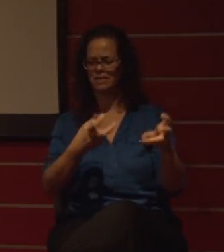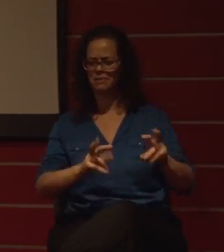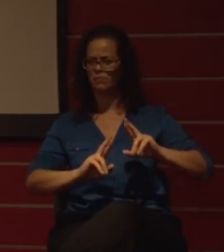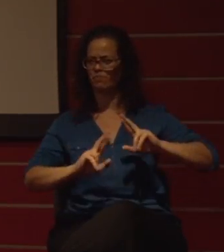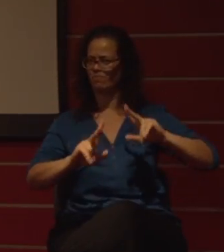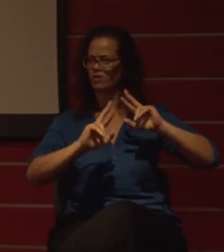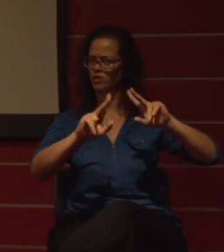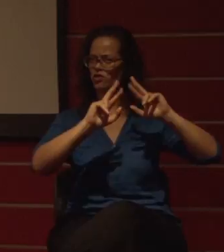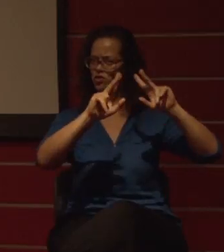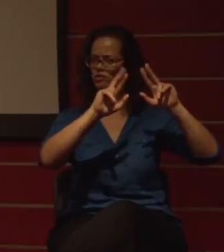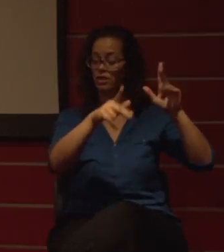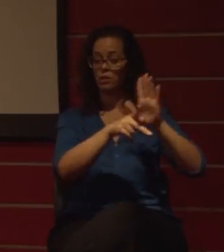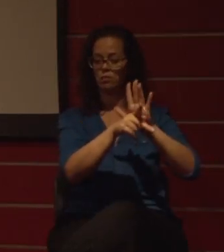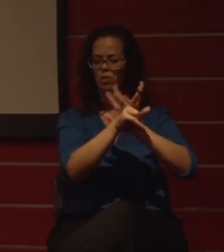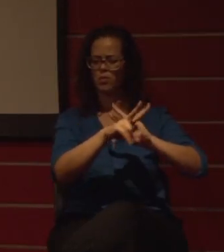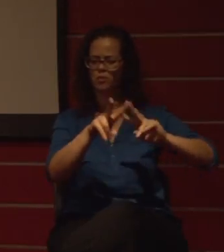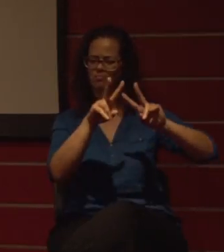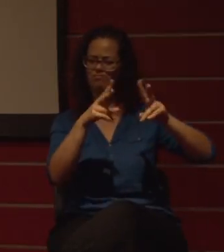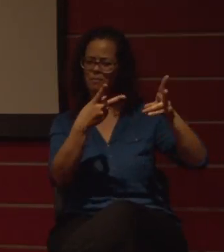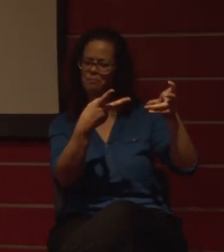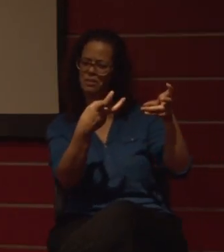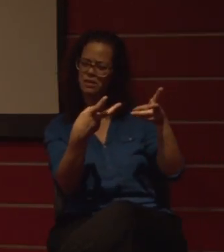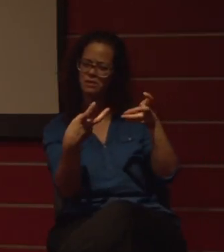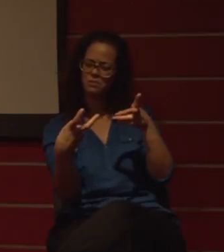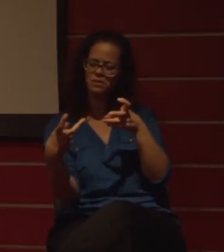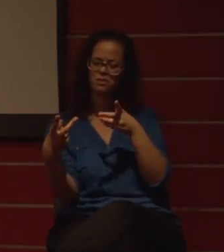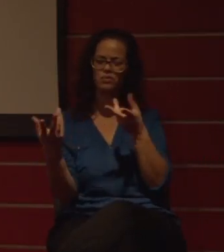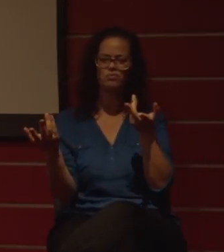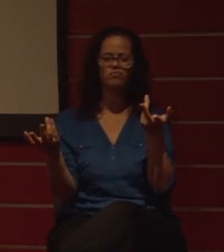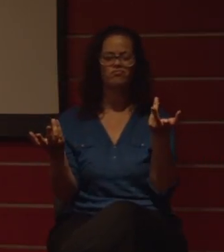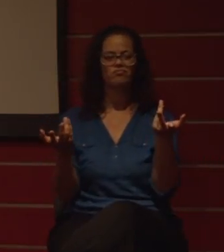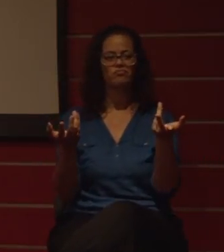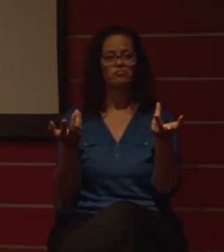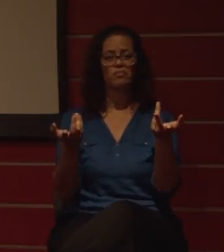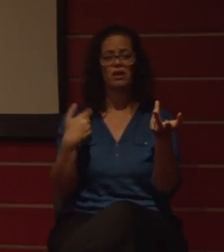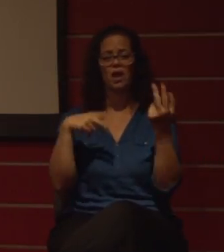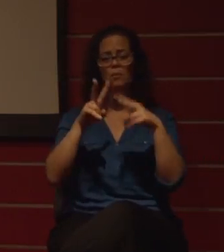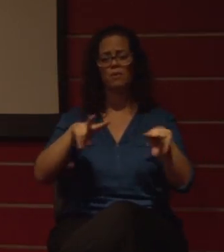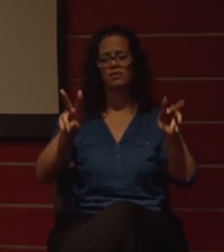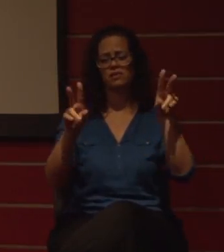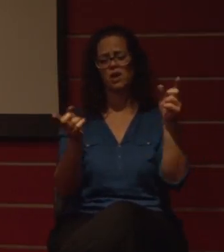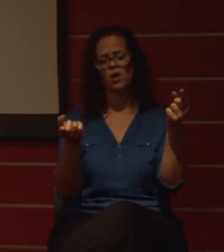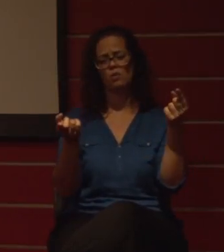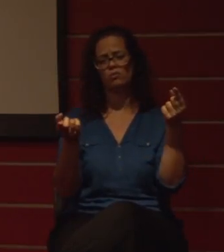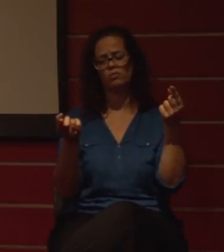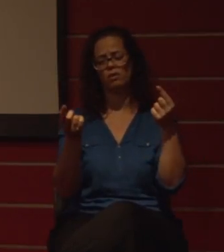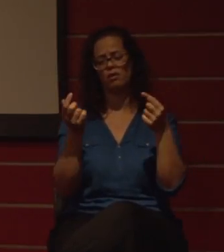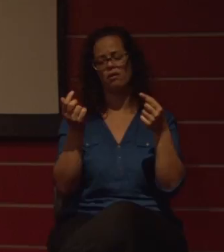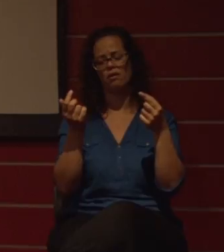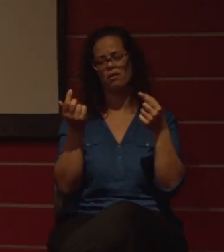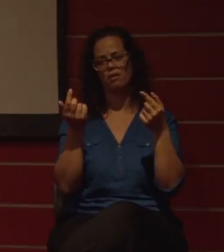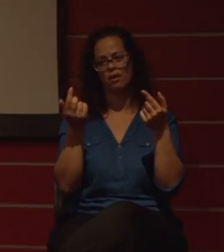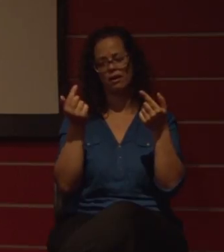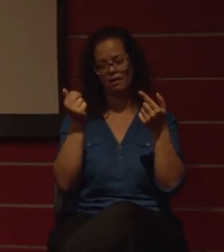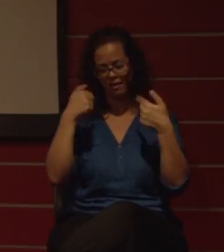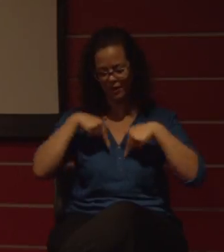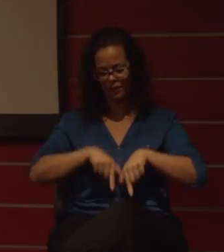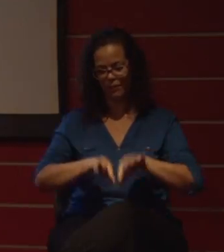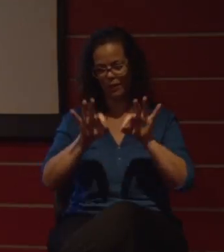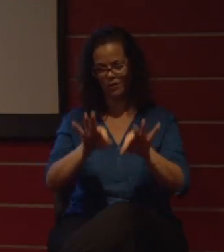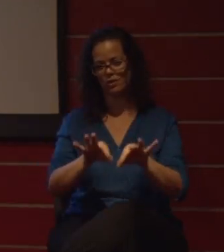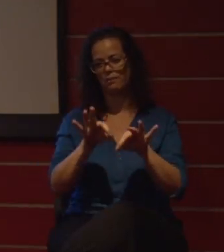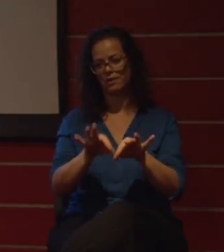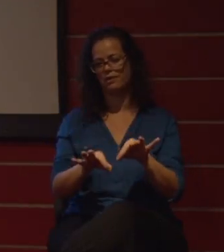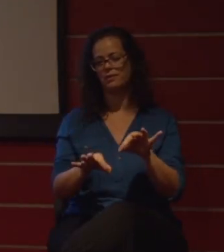através de uma de uma visão eh antropológica até talvez da né que que é